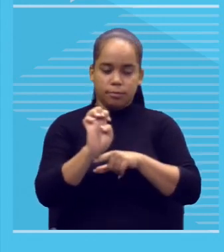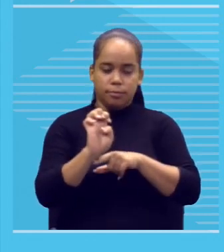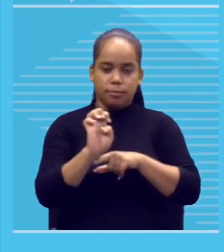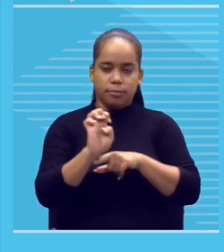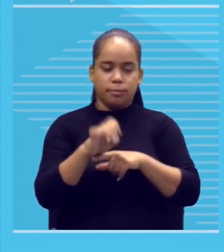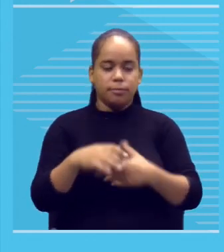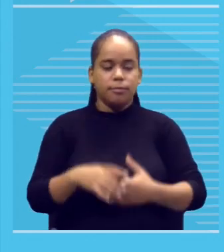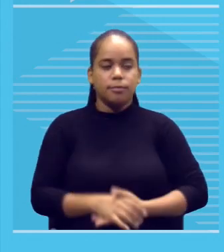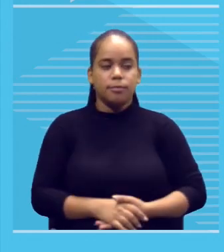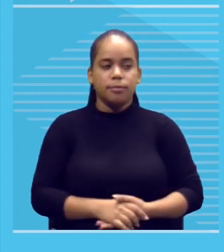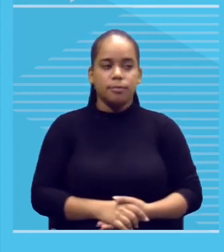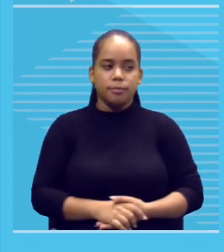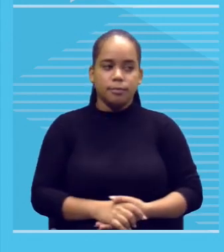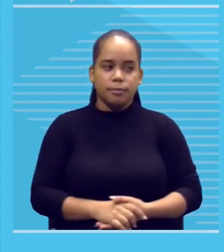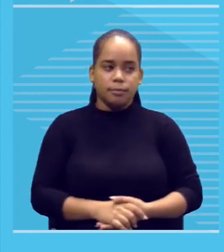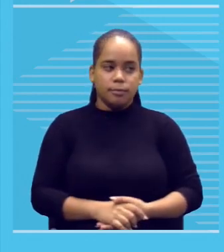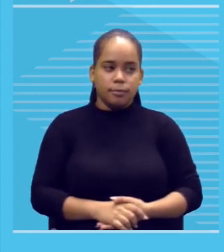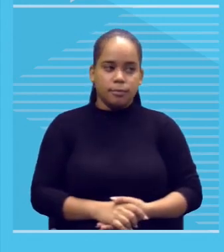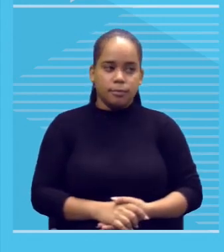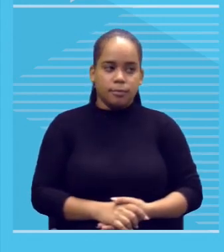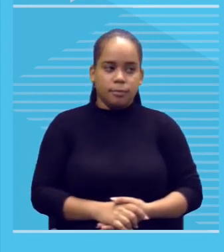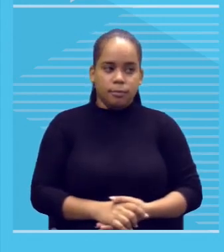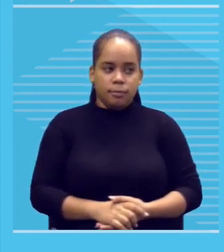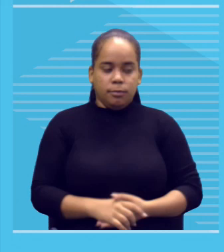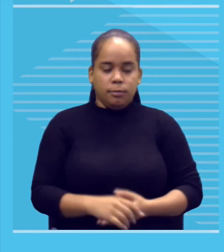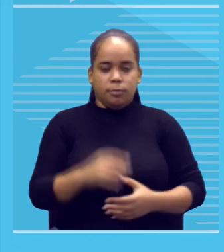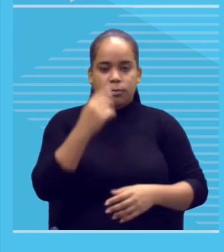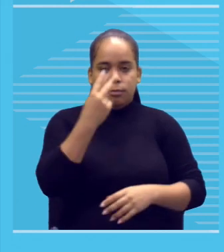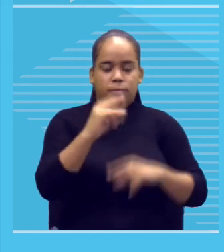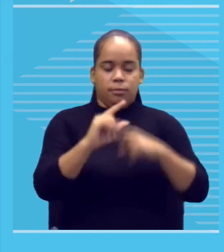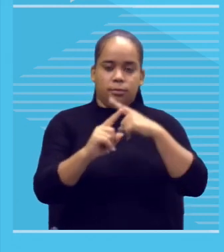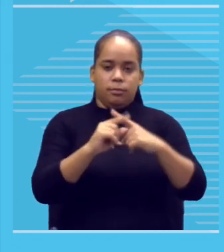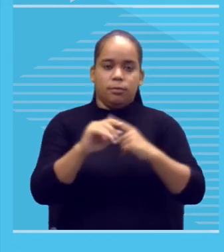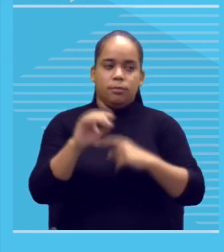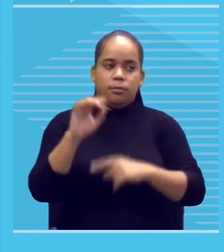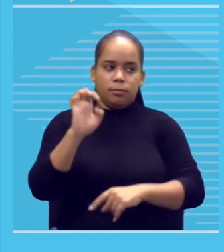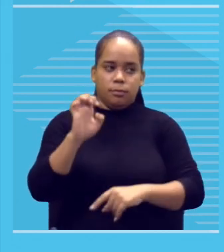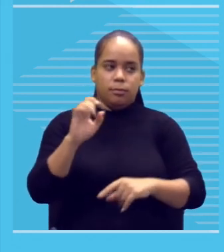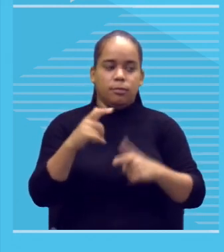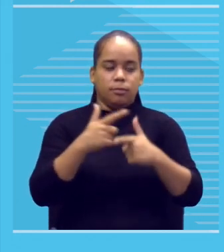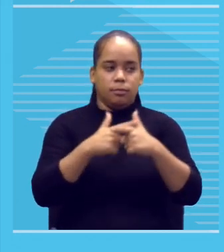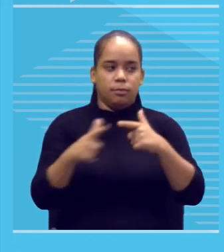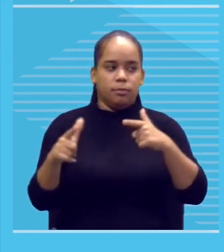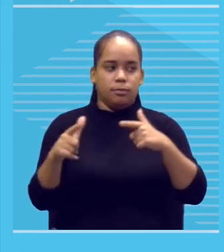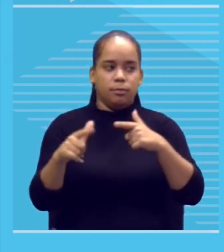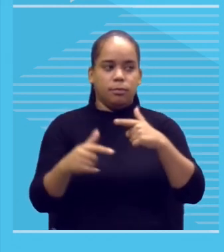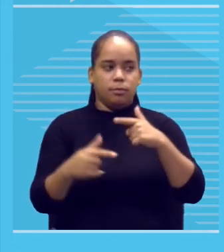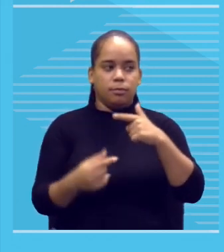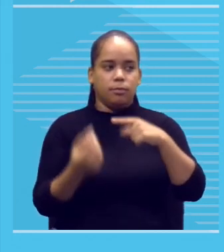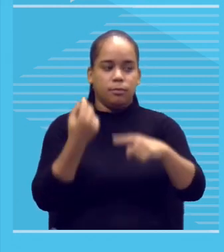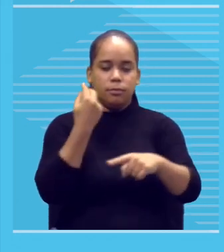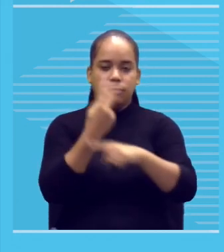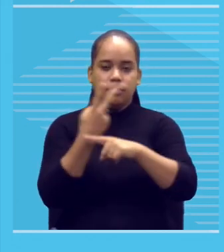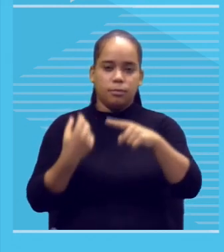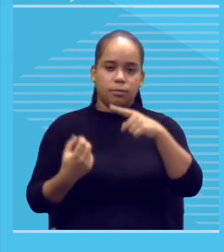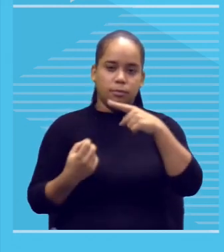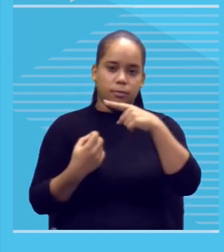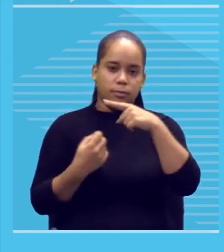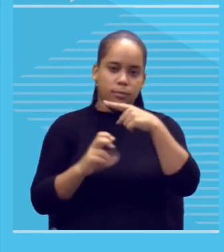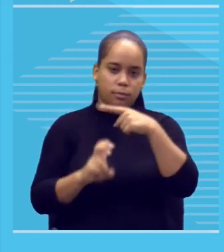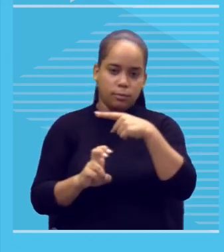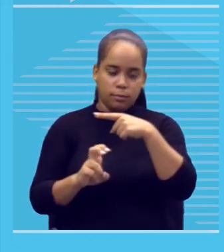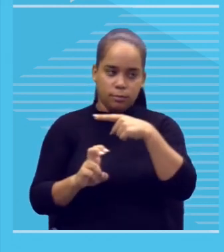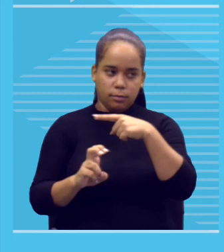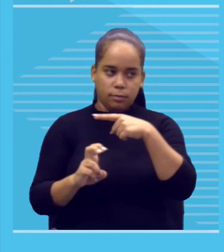um termo desconhecido é duas vezes é né dividido por 2/5 eu vou multiplicar